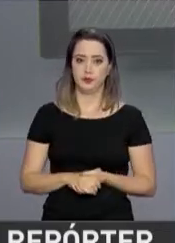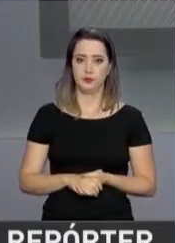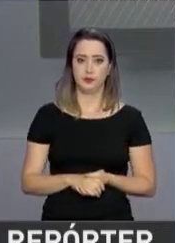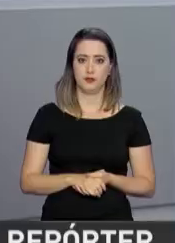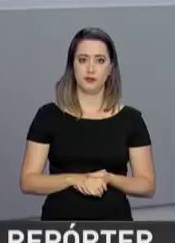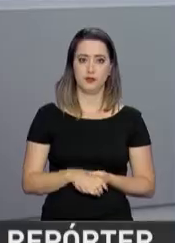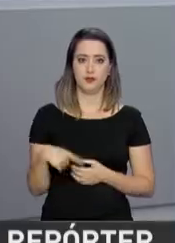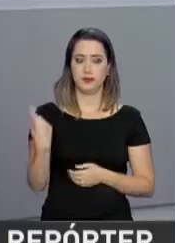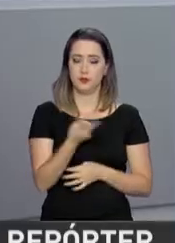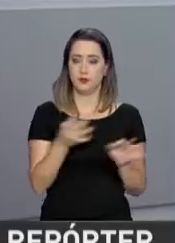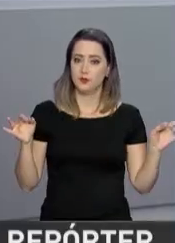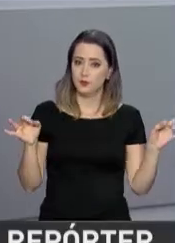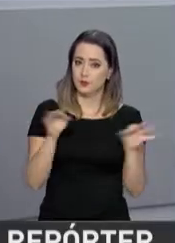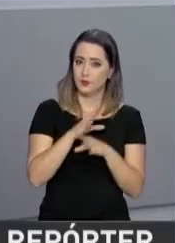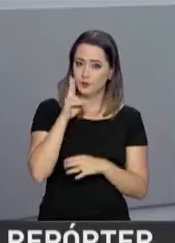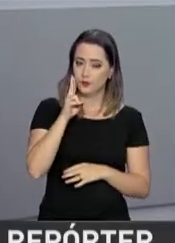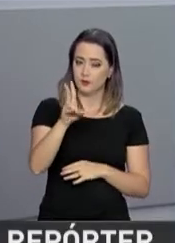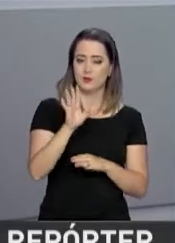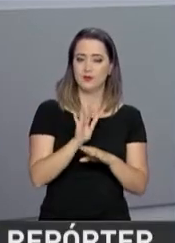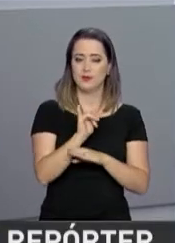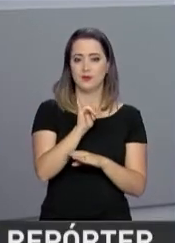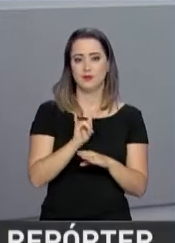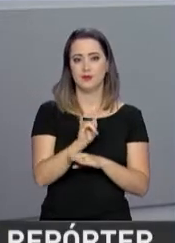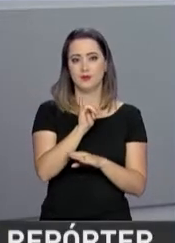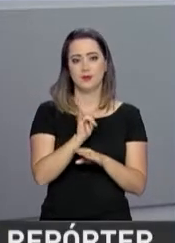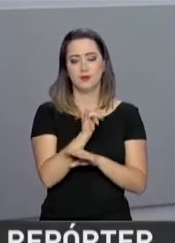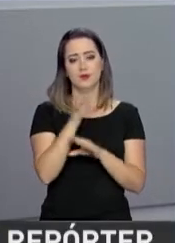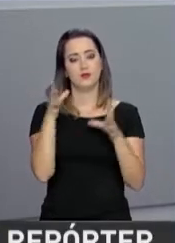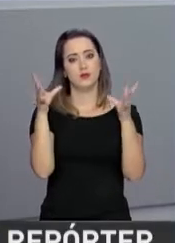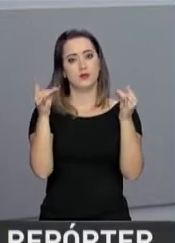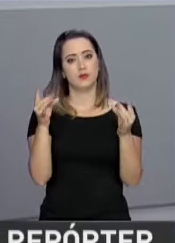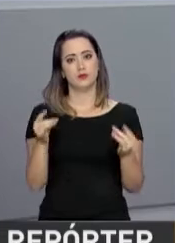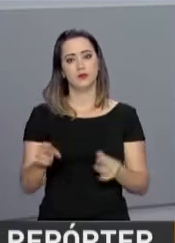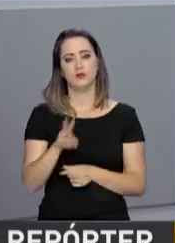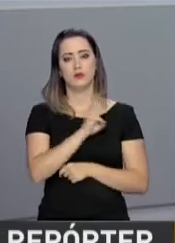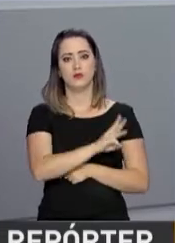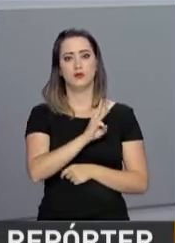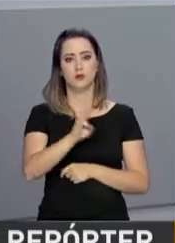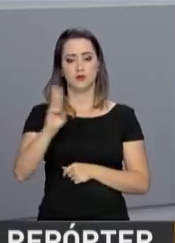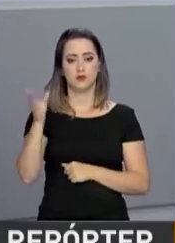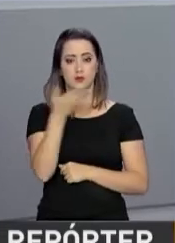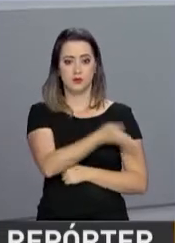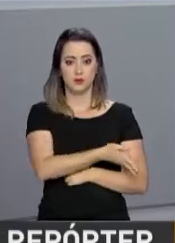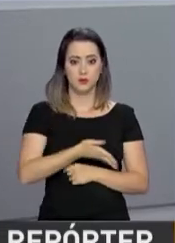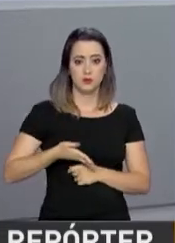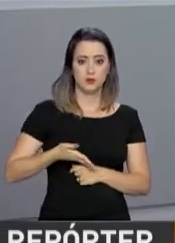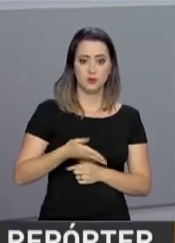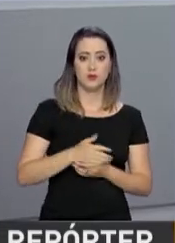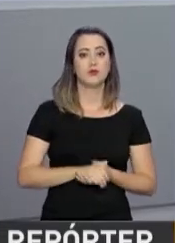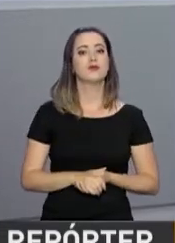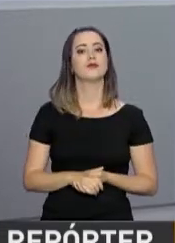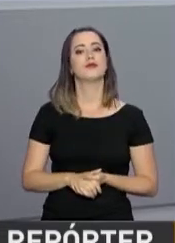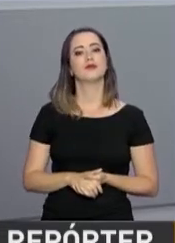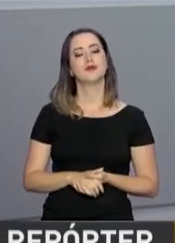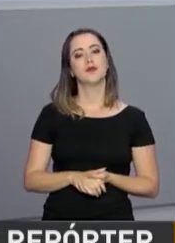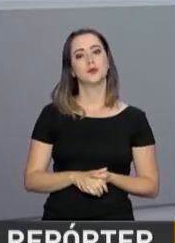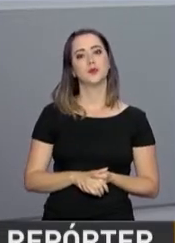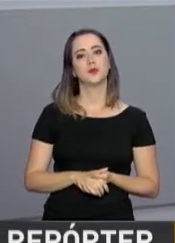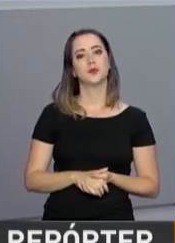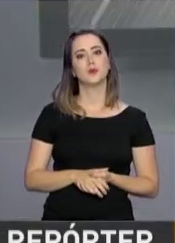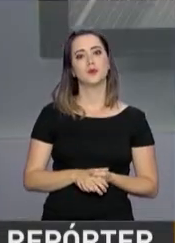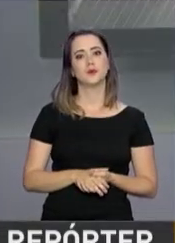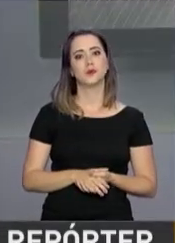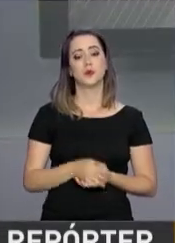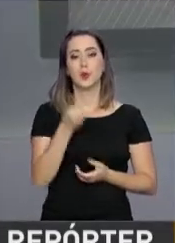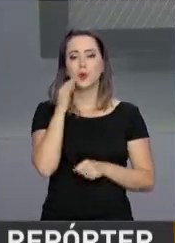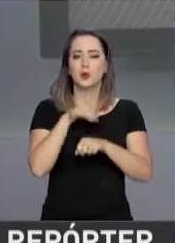nós ficamos por aqui você pode rever as reportagens no youtube e toda a nossa programação também está na página da nbr na internet